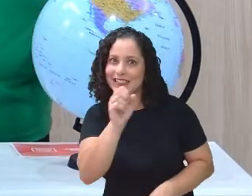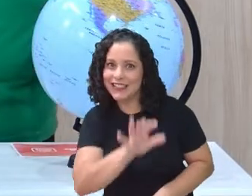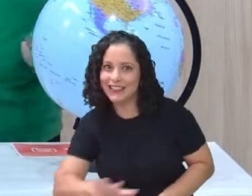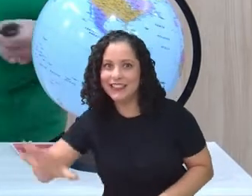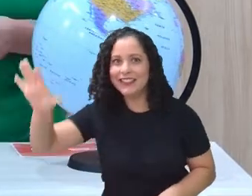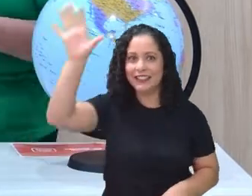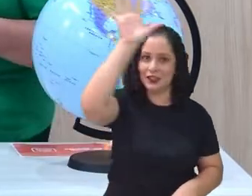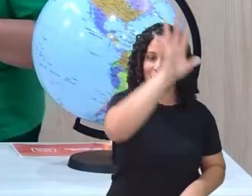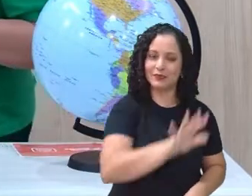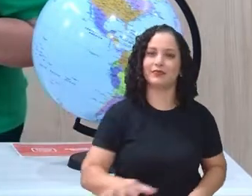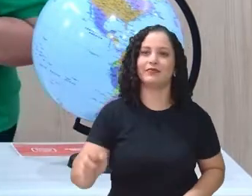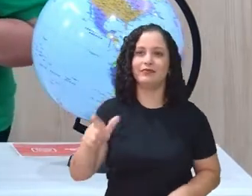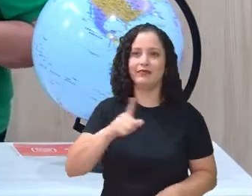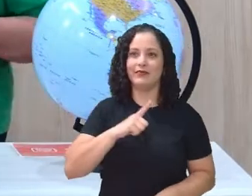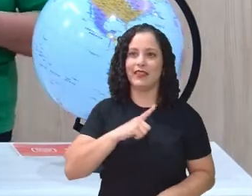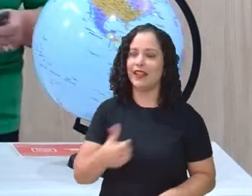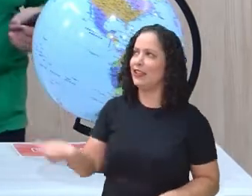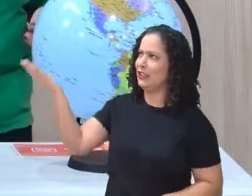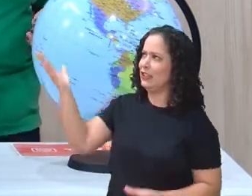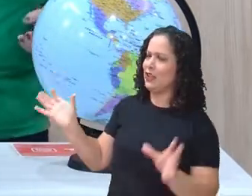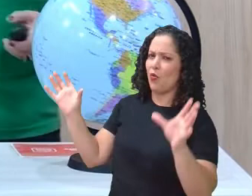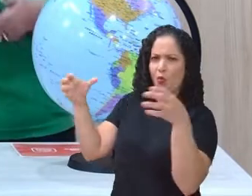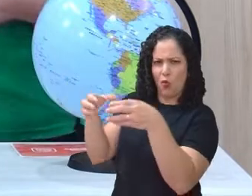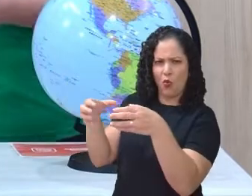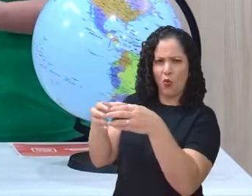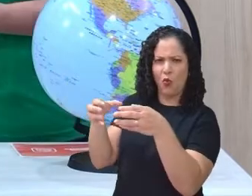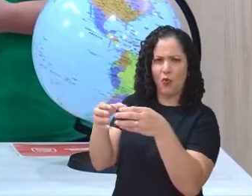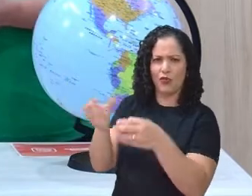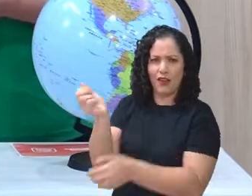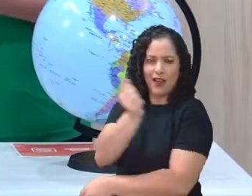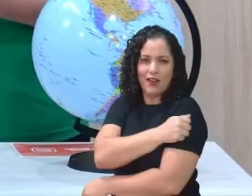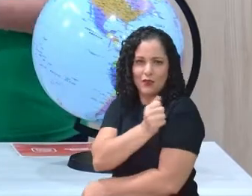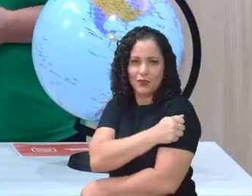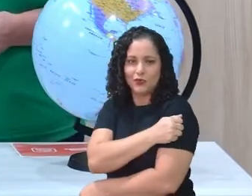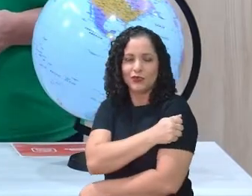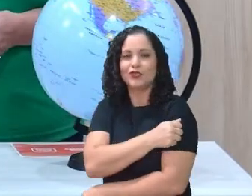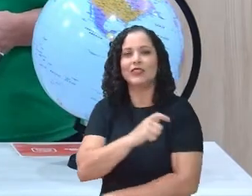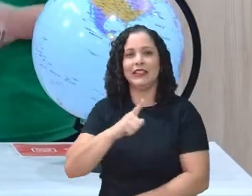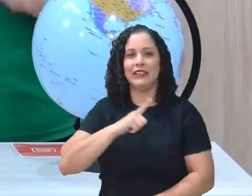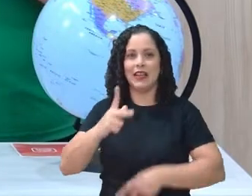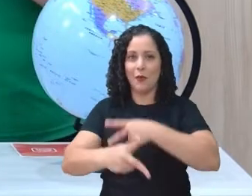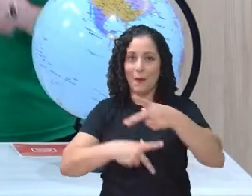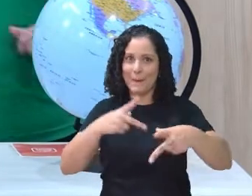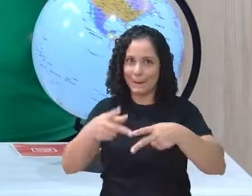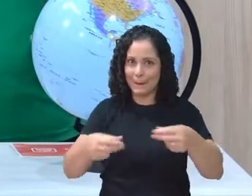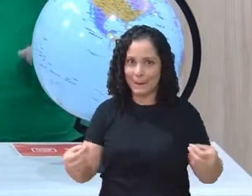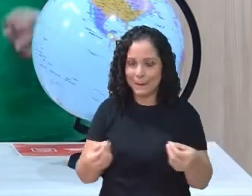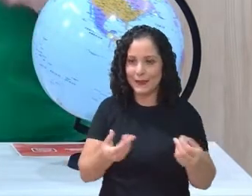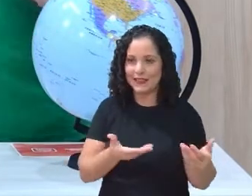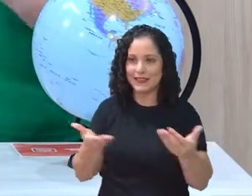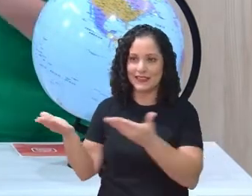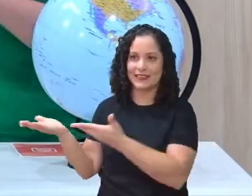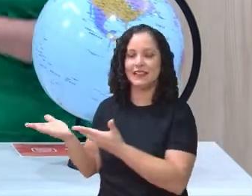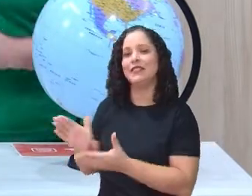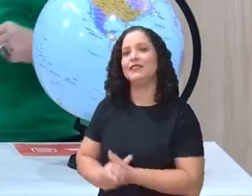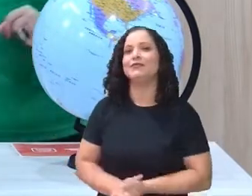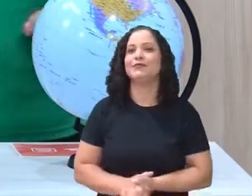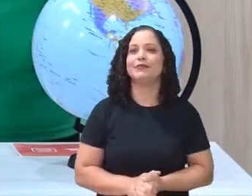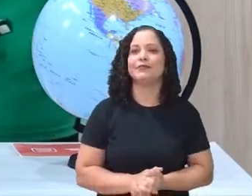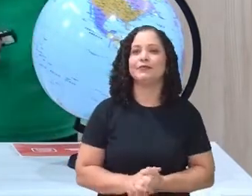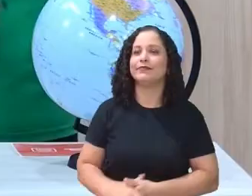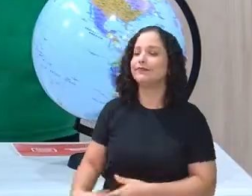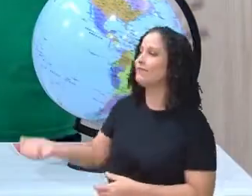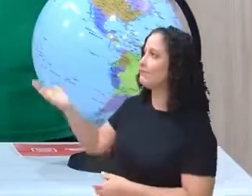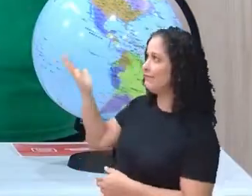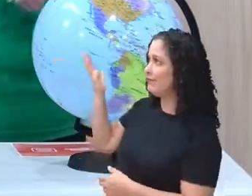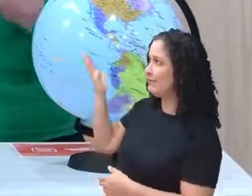Vários alunos, aqui tem uma pequena parcela dos alunos que nós fizemos aí a premiação. Então, aqui vem a questão